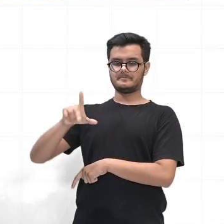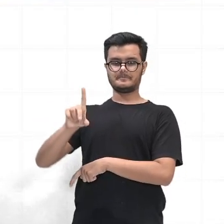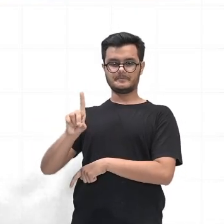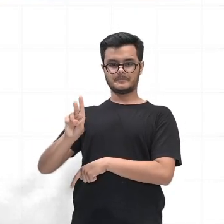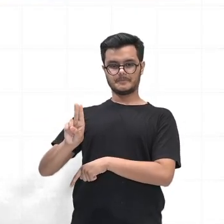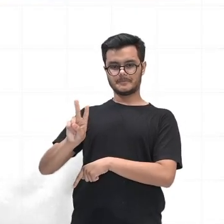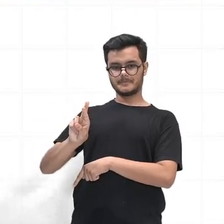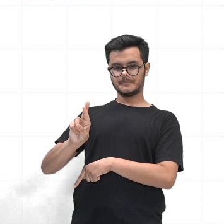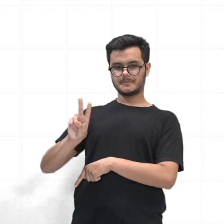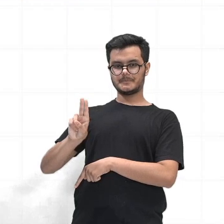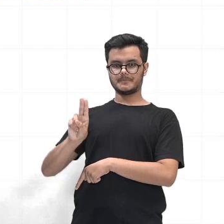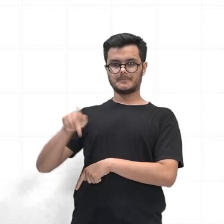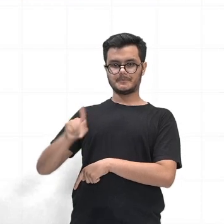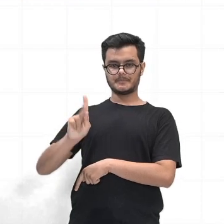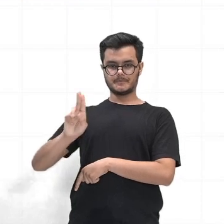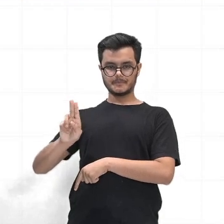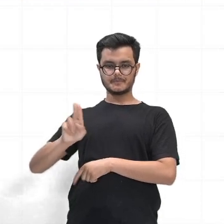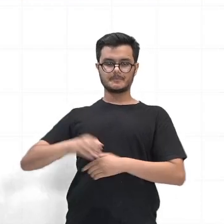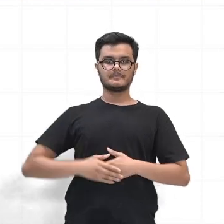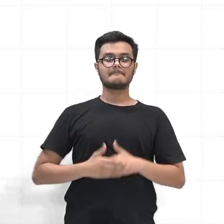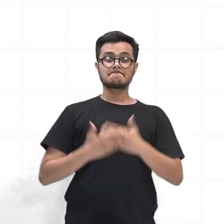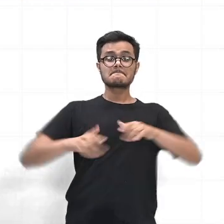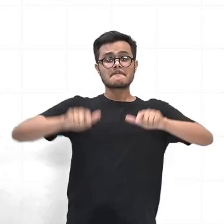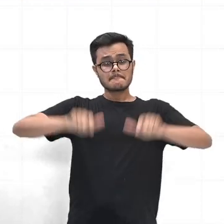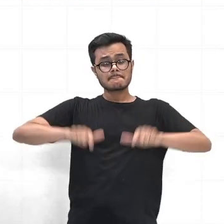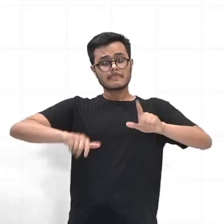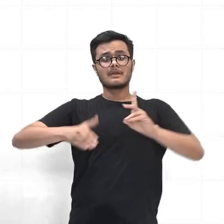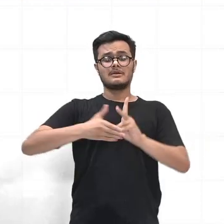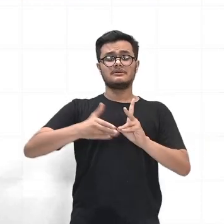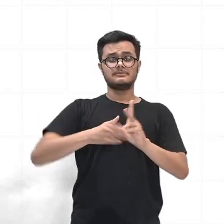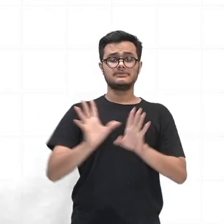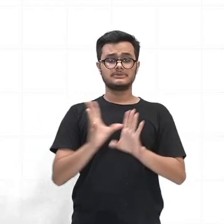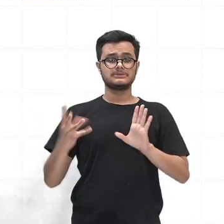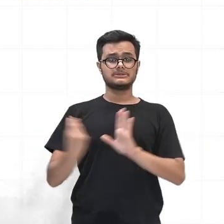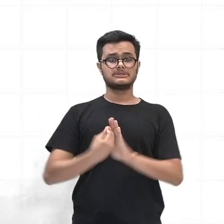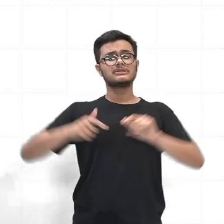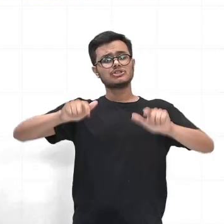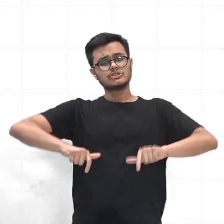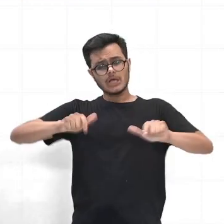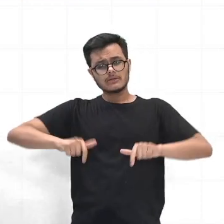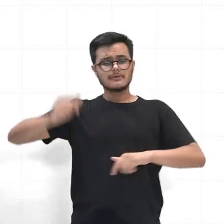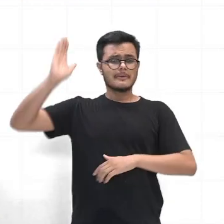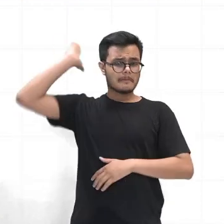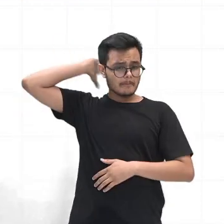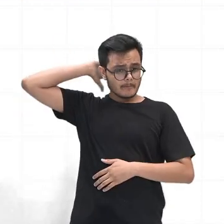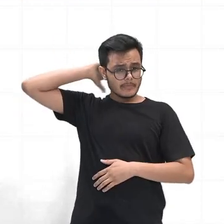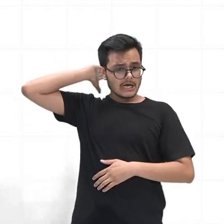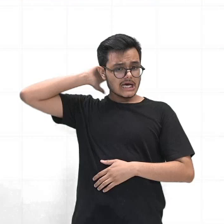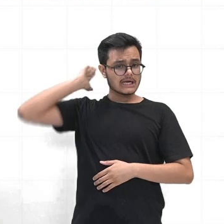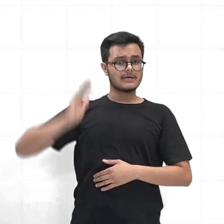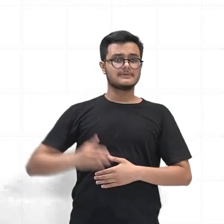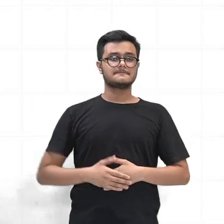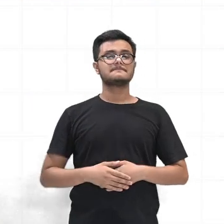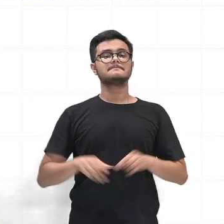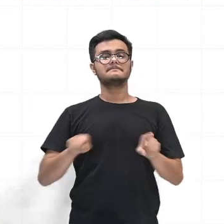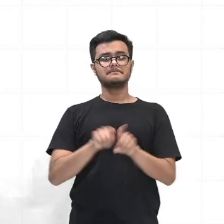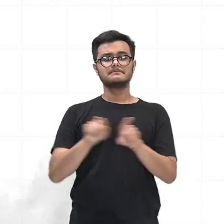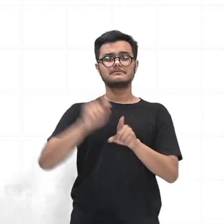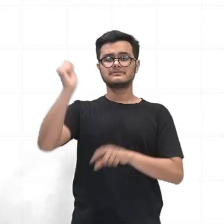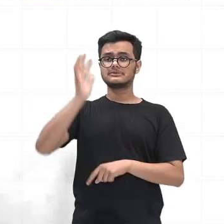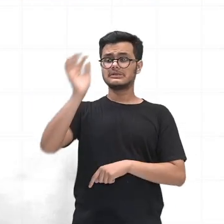grupo indígena da região amazônica, concentrado principalmente no estado do Pará, no Brasil, né? Ao longo dos